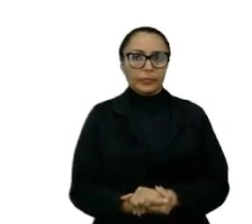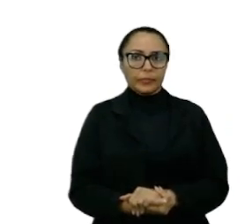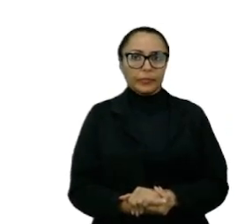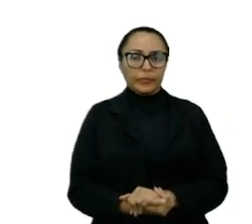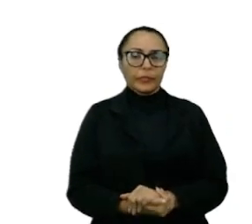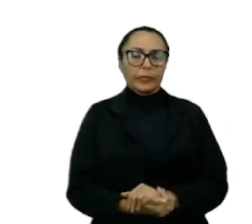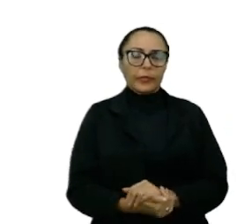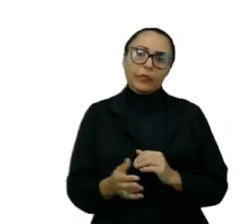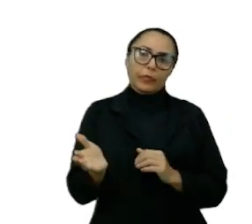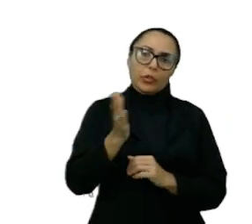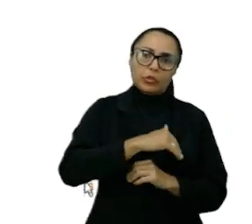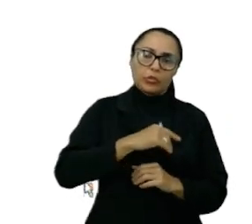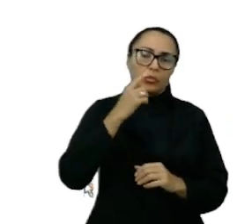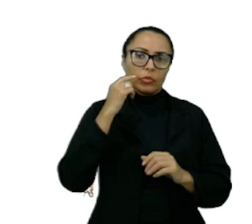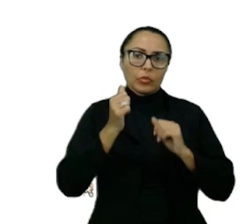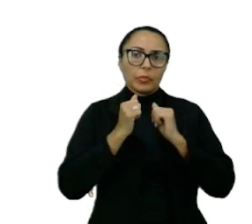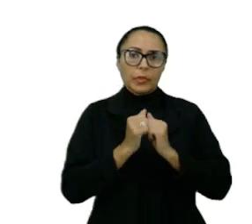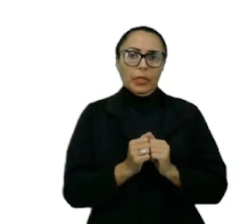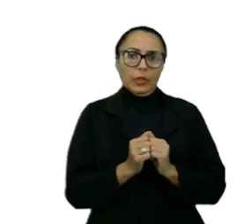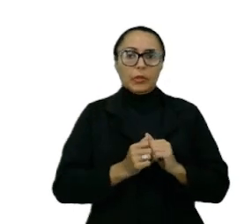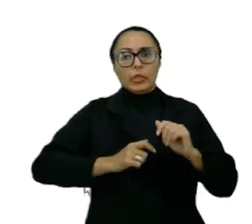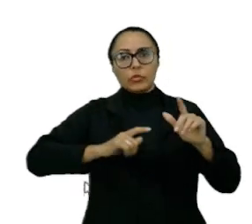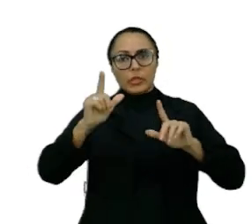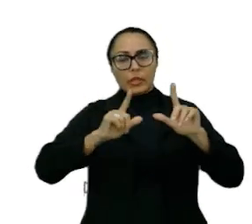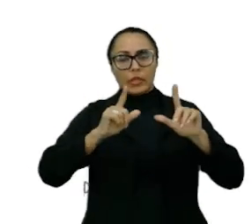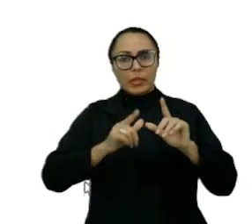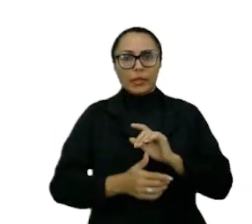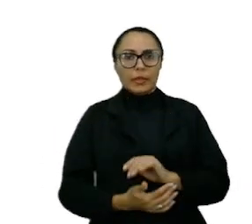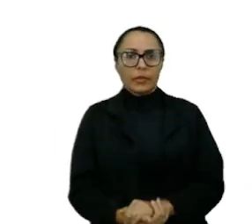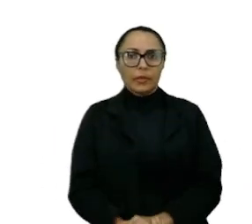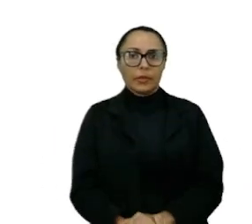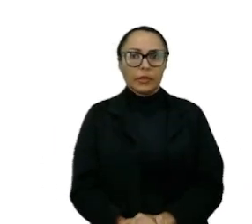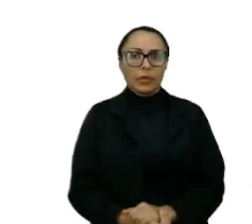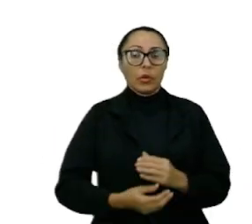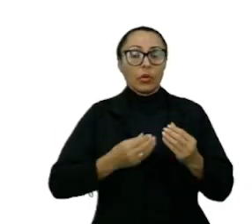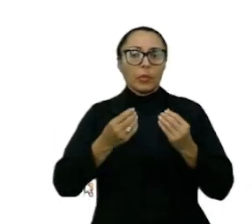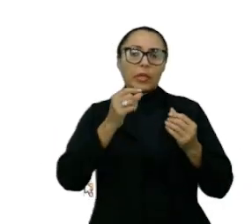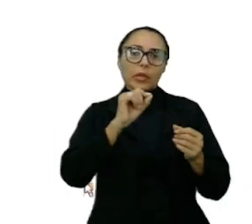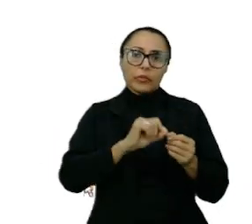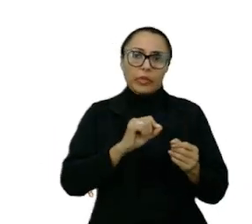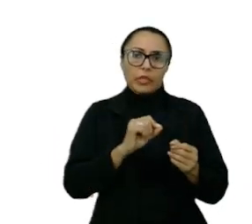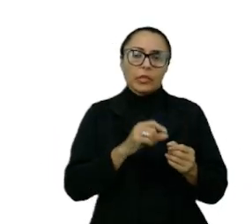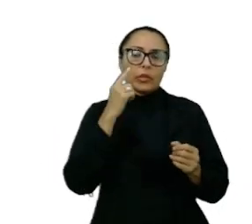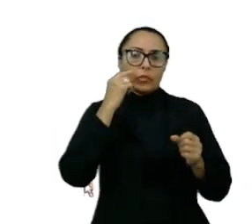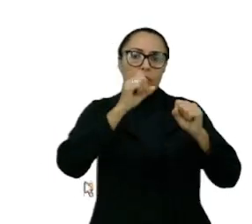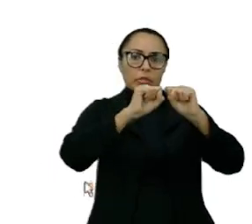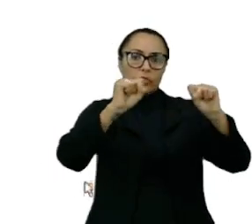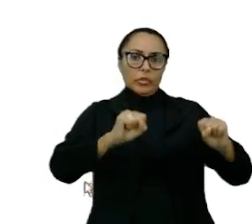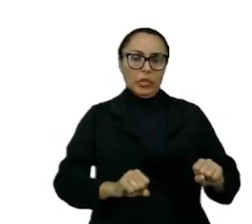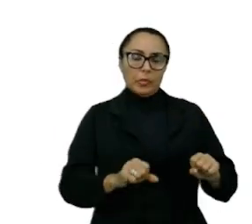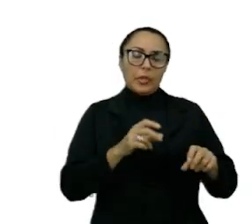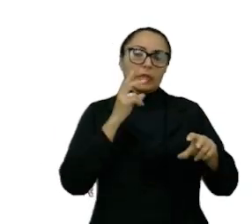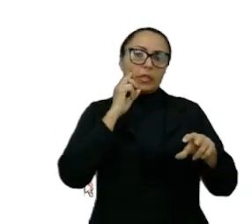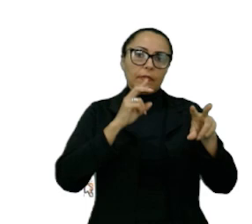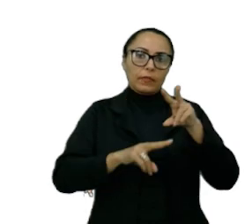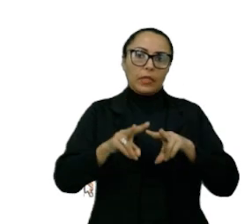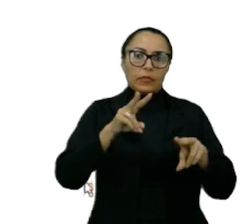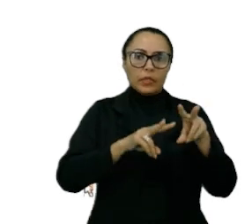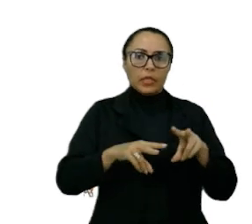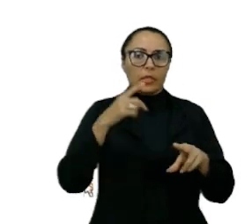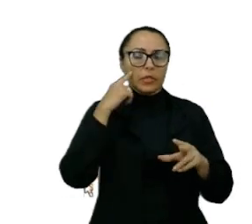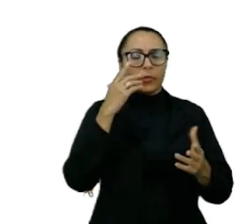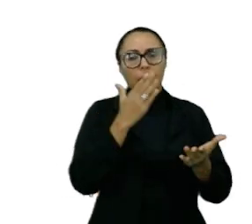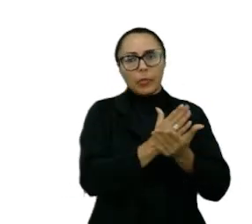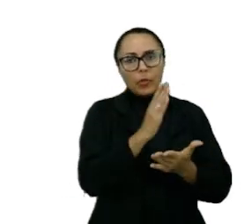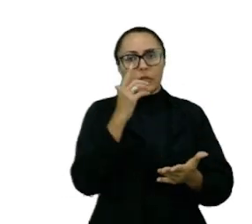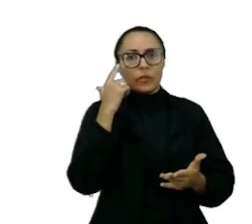Acompanha comigo também aí na sua tela como é que é feito o sistema de verificação e aprovação